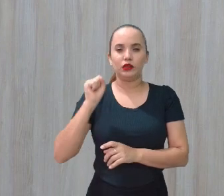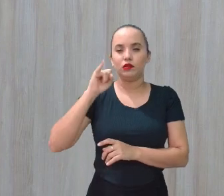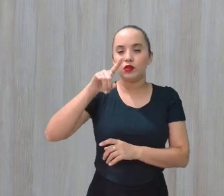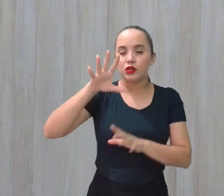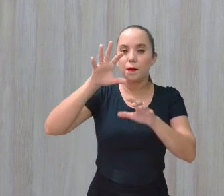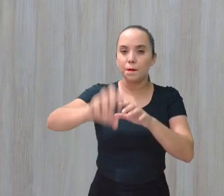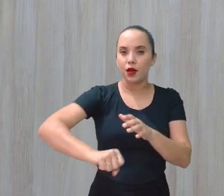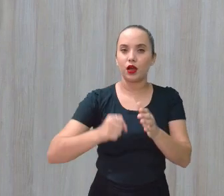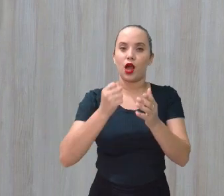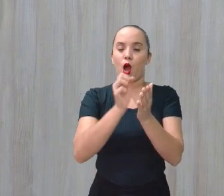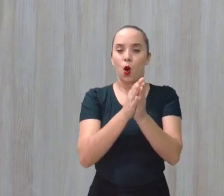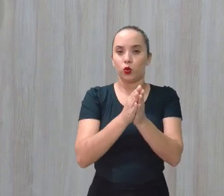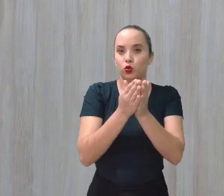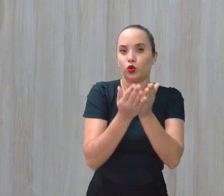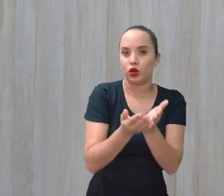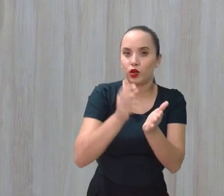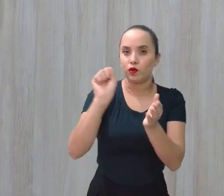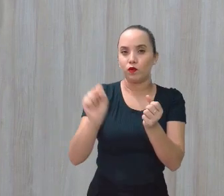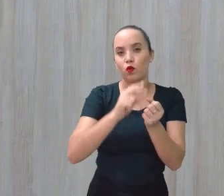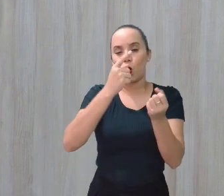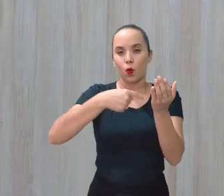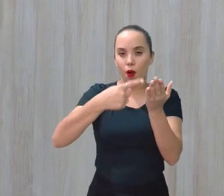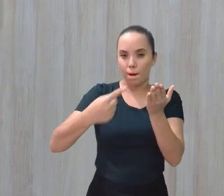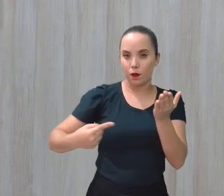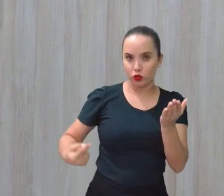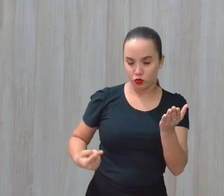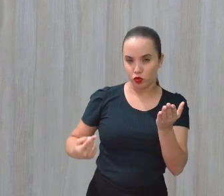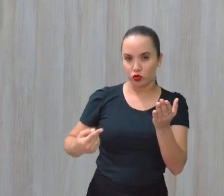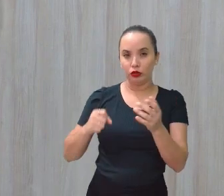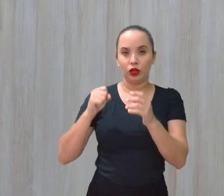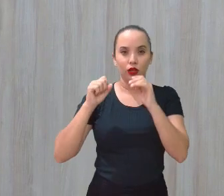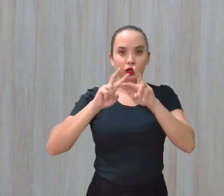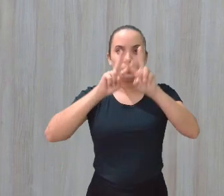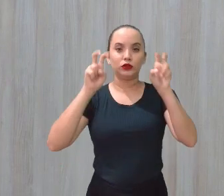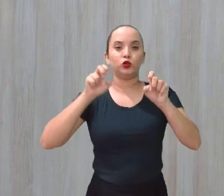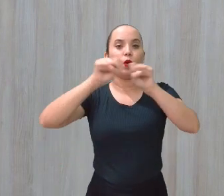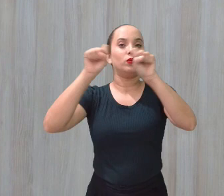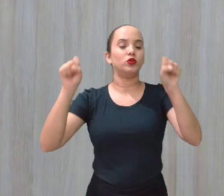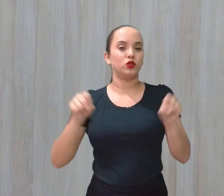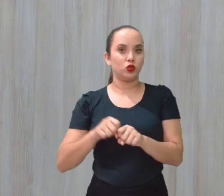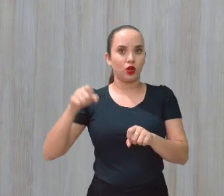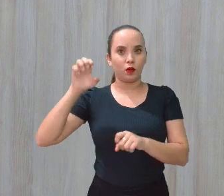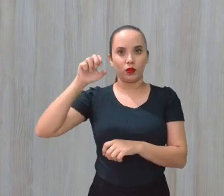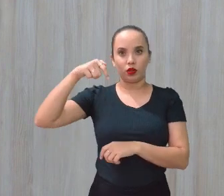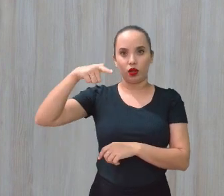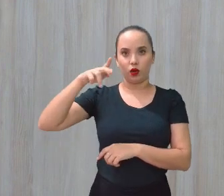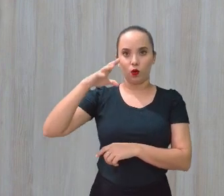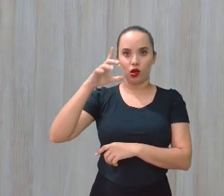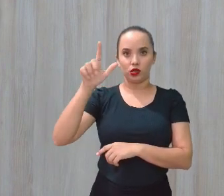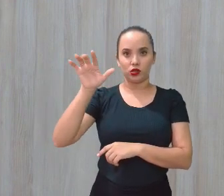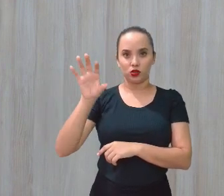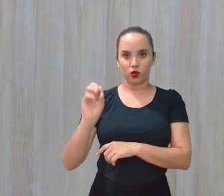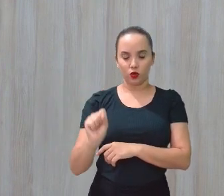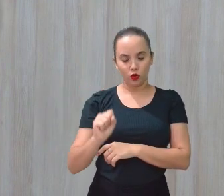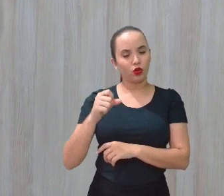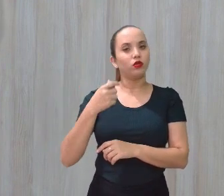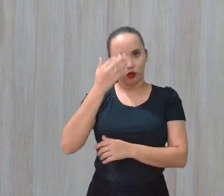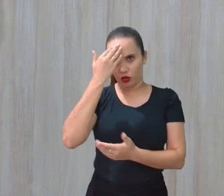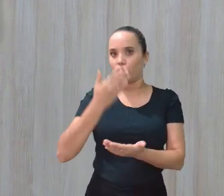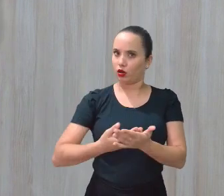pegar qualquer coisa aí na internet sobre sistema de equações, provavelmente os primeiros exemplos já vão vir com